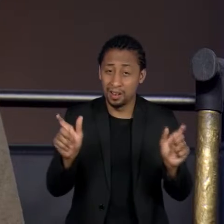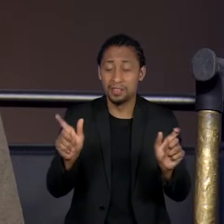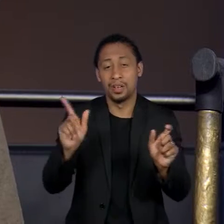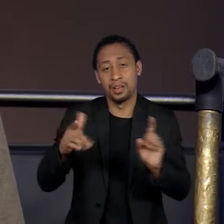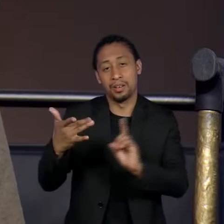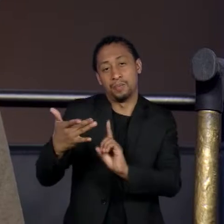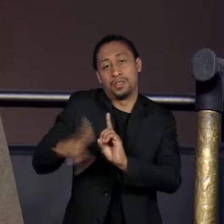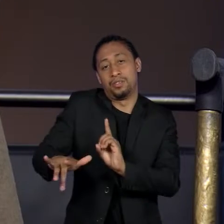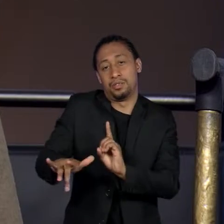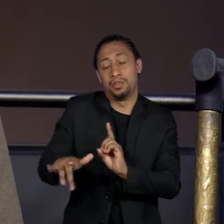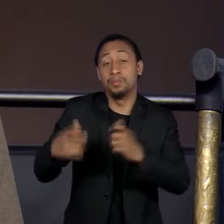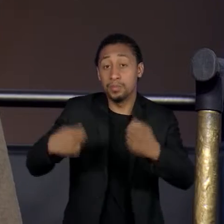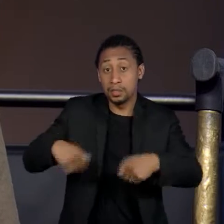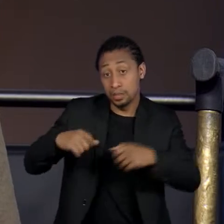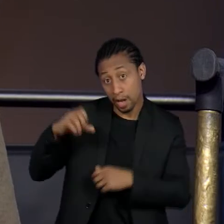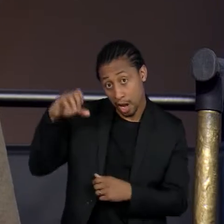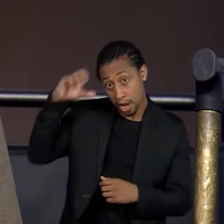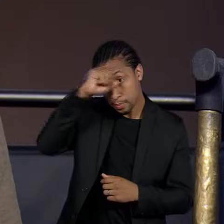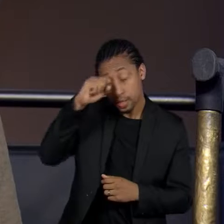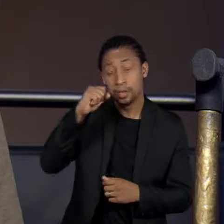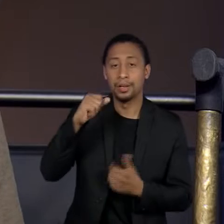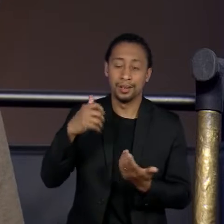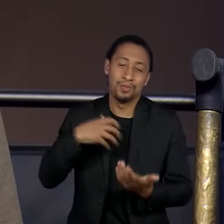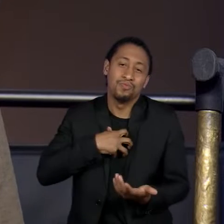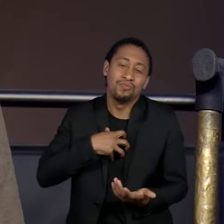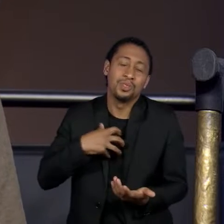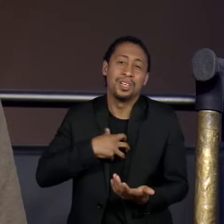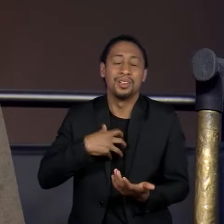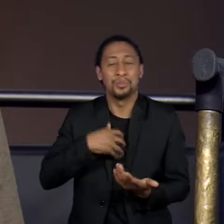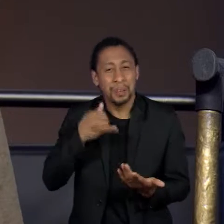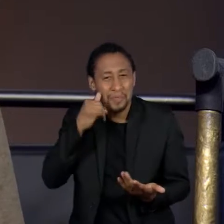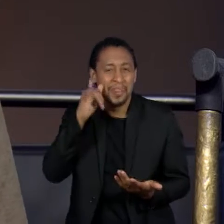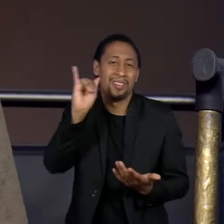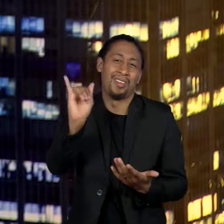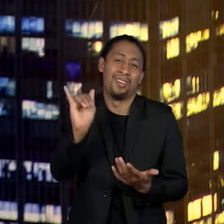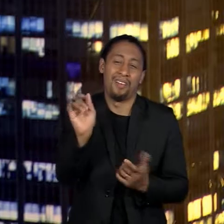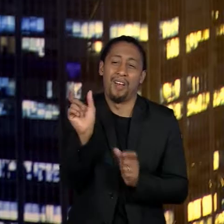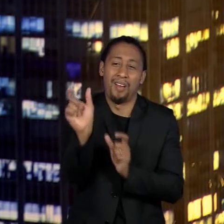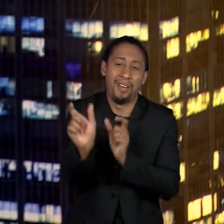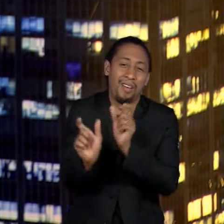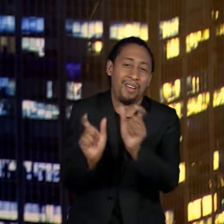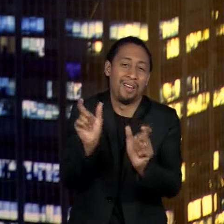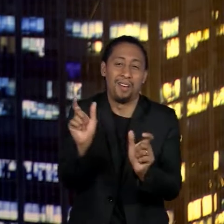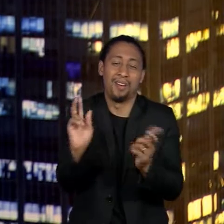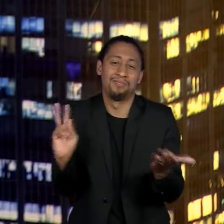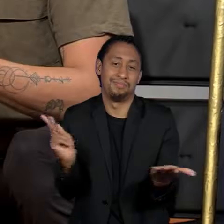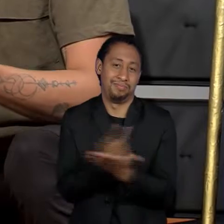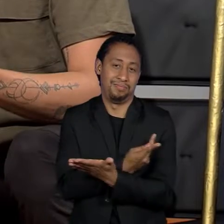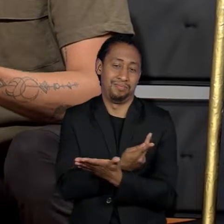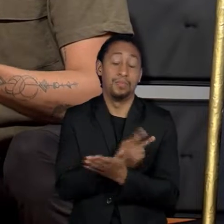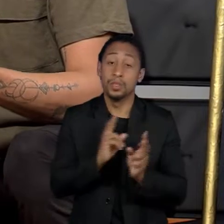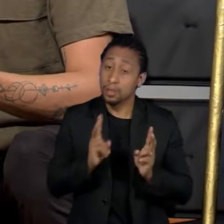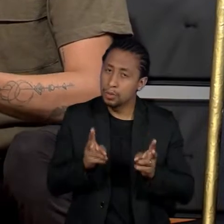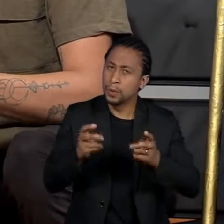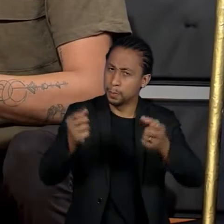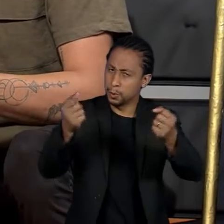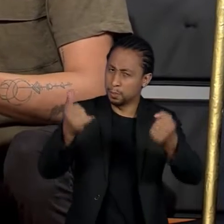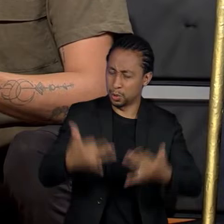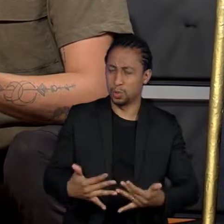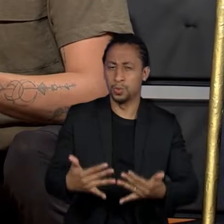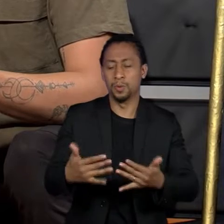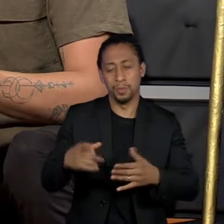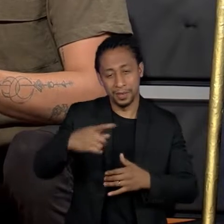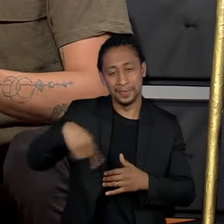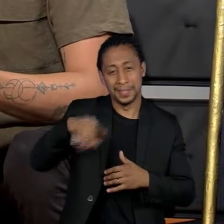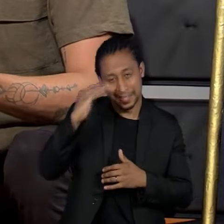precisa aprender formas de problematizar essas expressões. Eu sempre digo, de uma maneira mais didática, para quem